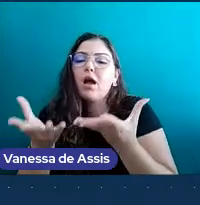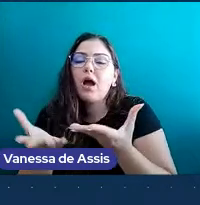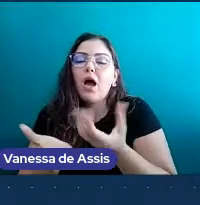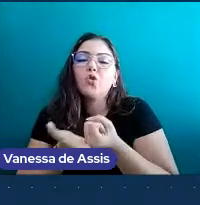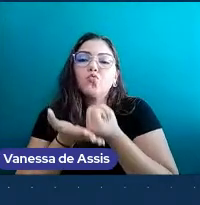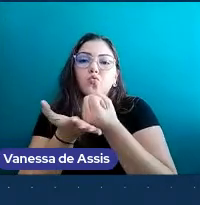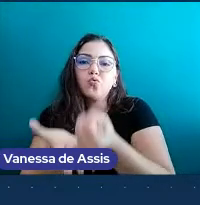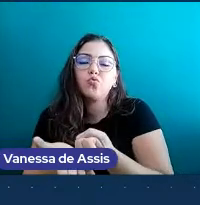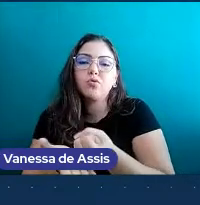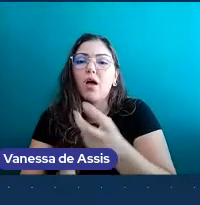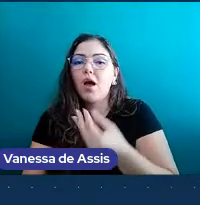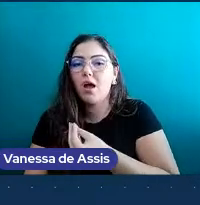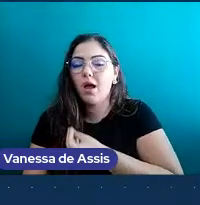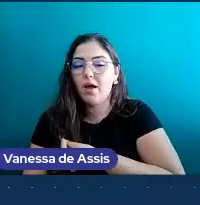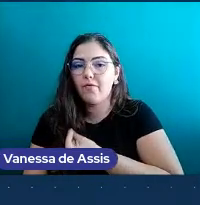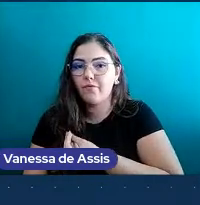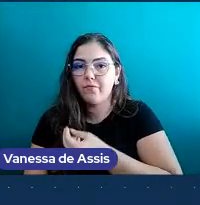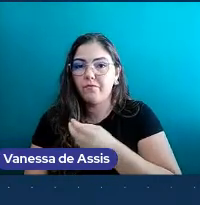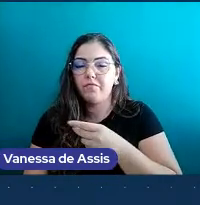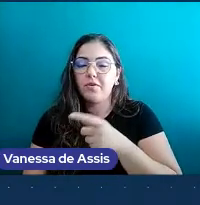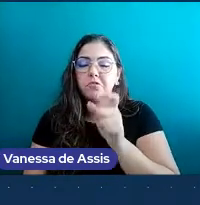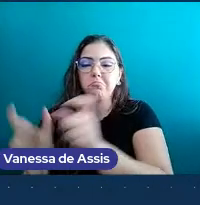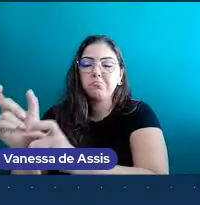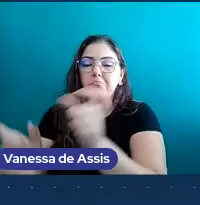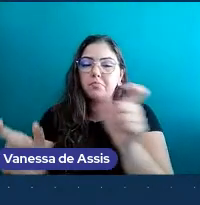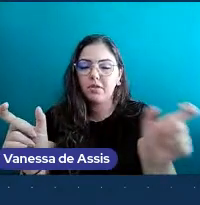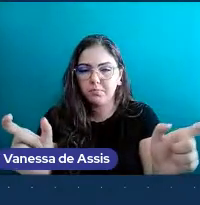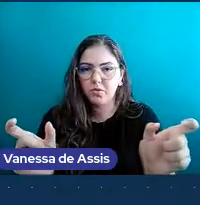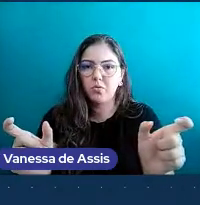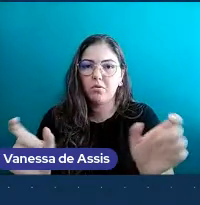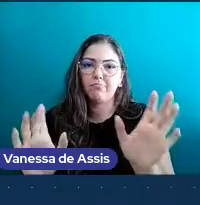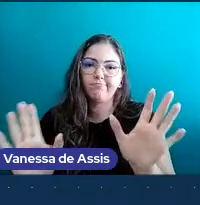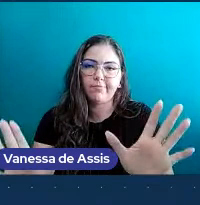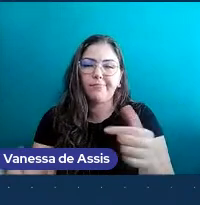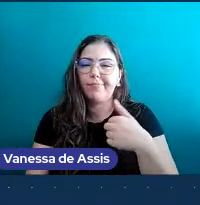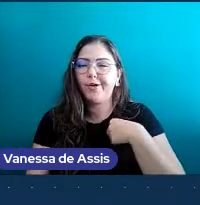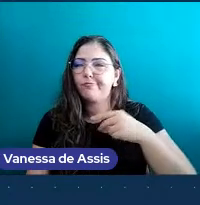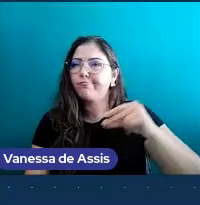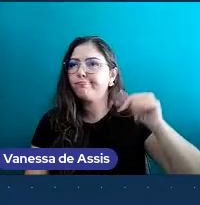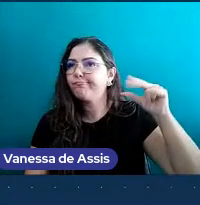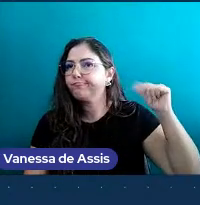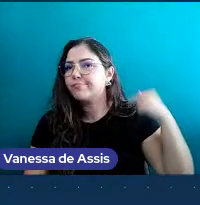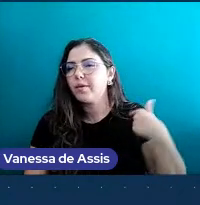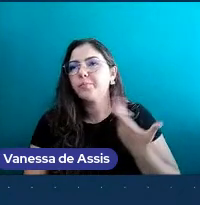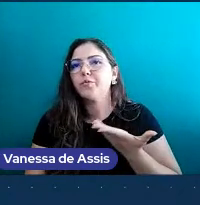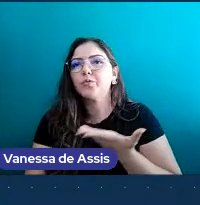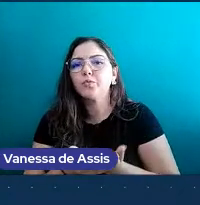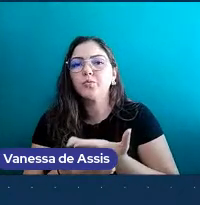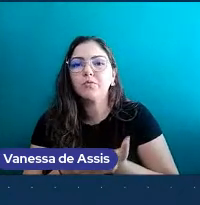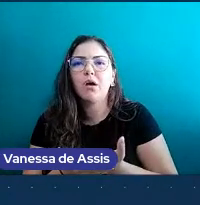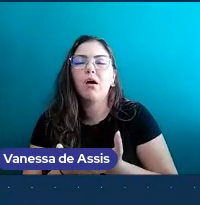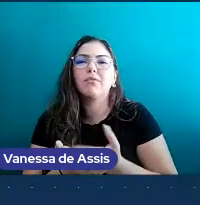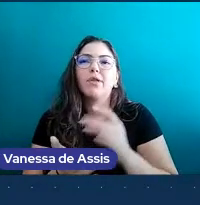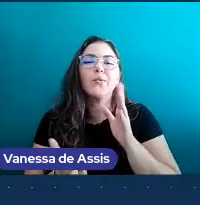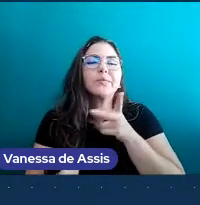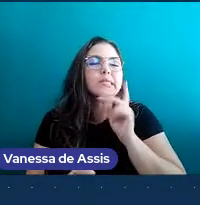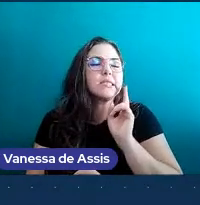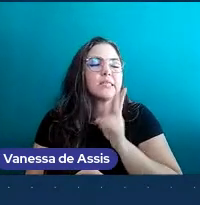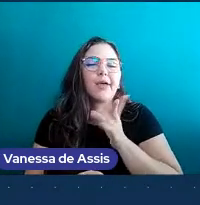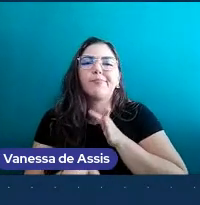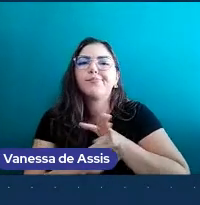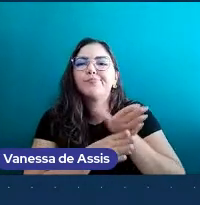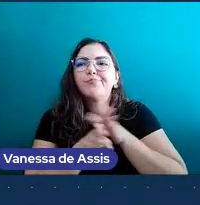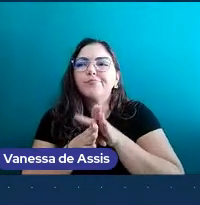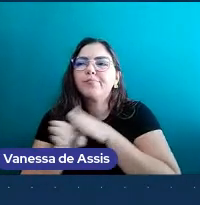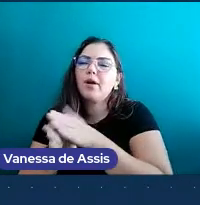nos meus artigos e falo isso para os meus colegas e para os meus orientandos, o quanto a gente precisa, talvez na